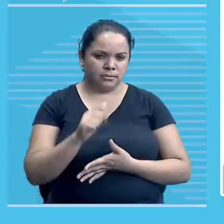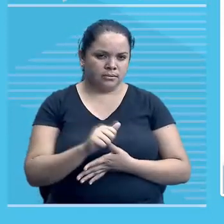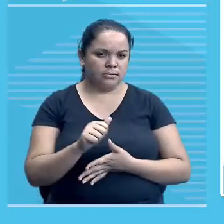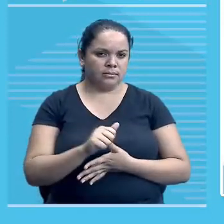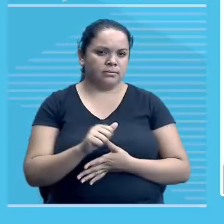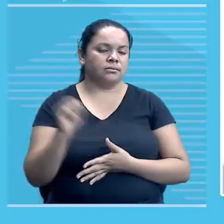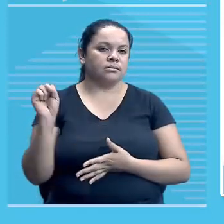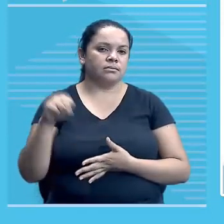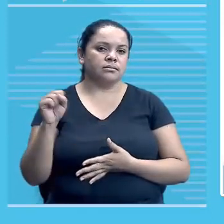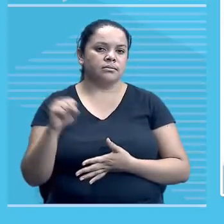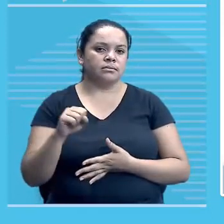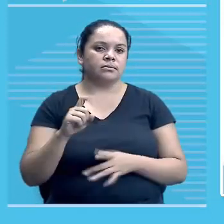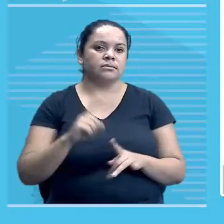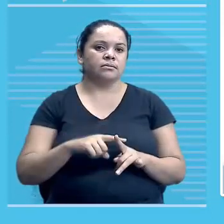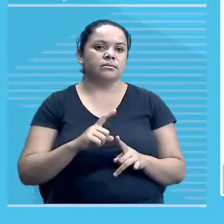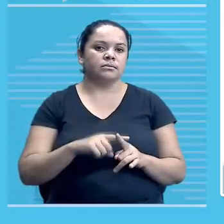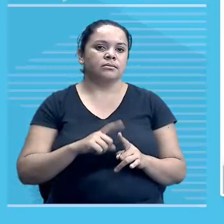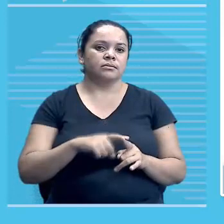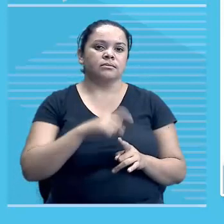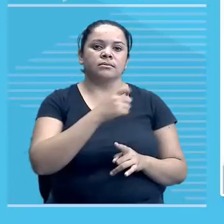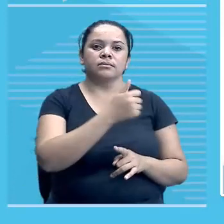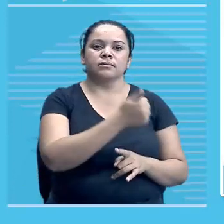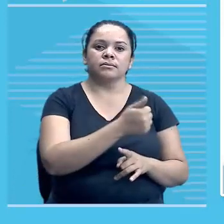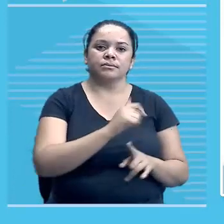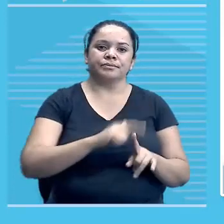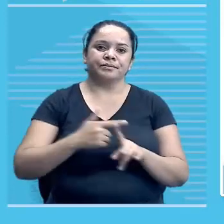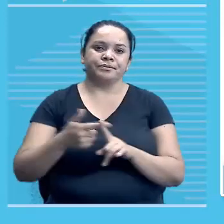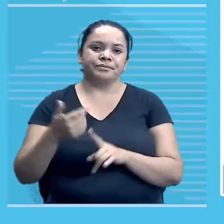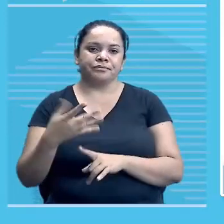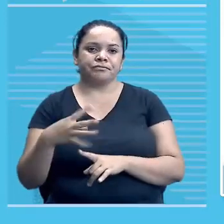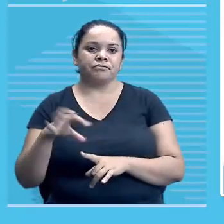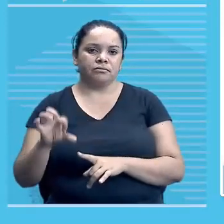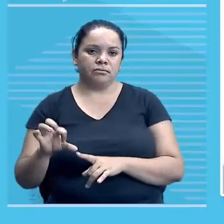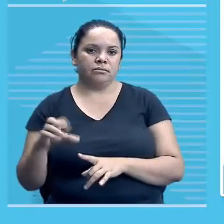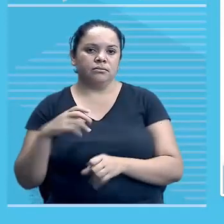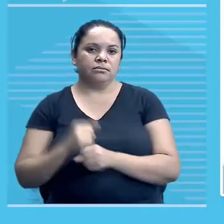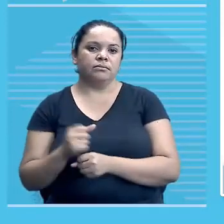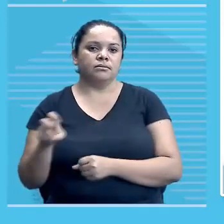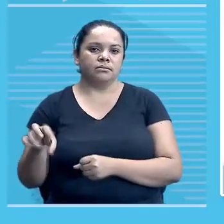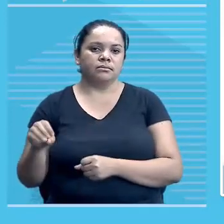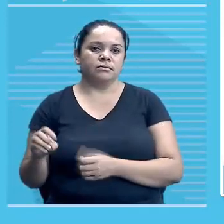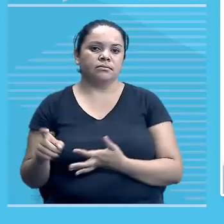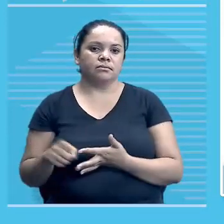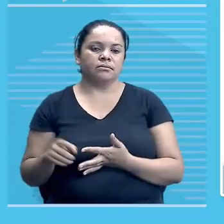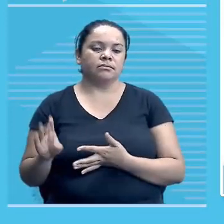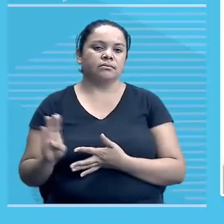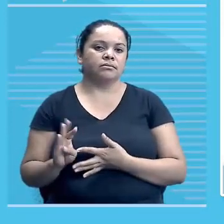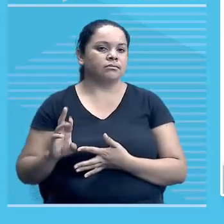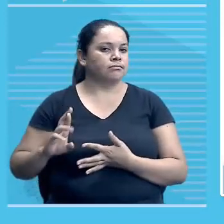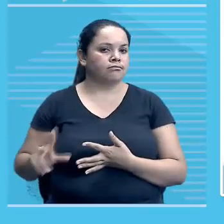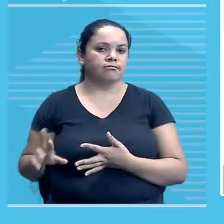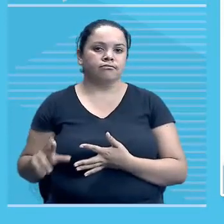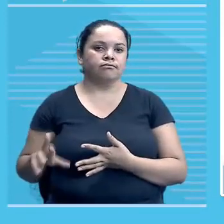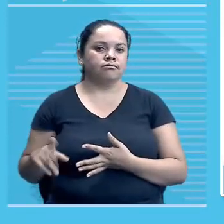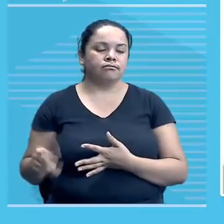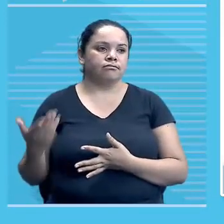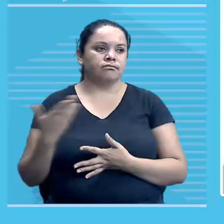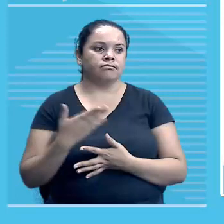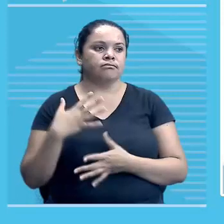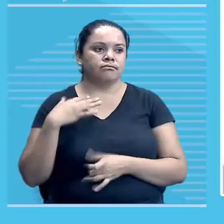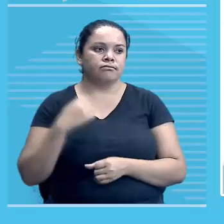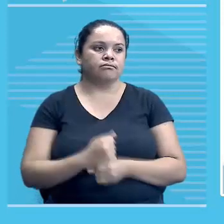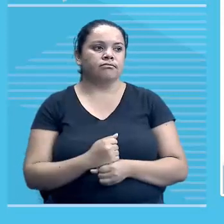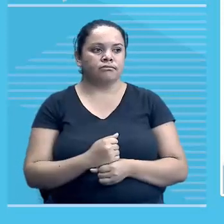Tem. Porque 1 mais 49 dá 50. Beleza. Tem como ser a letra B? Não. Porque 99 mais 1